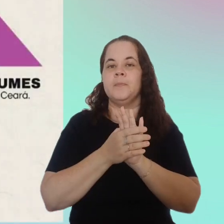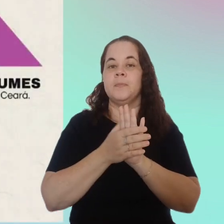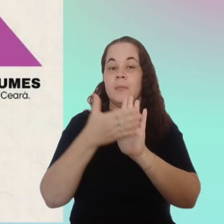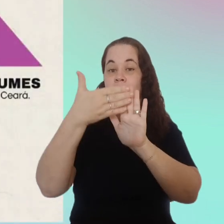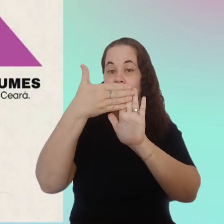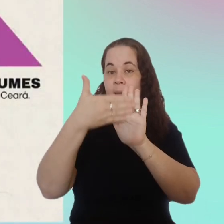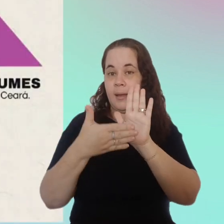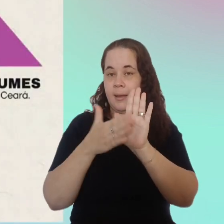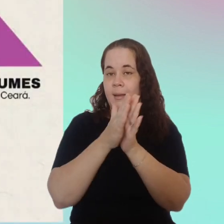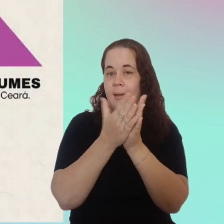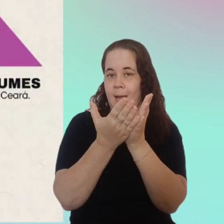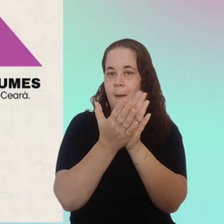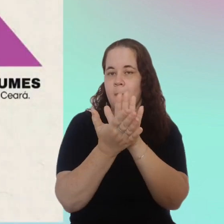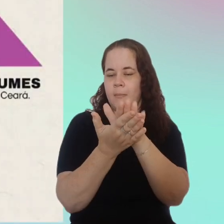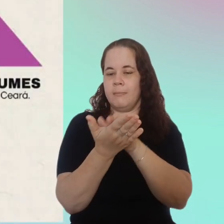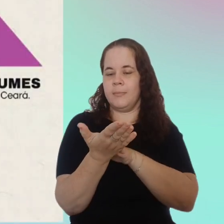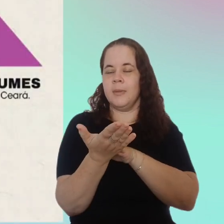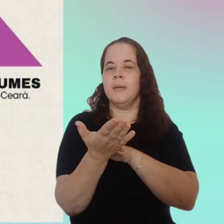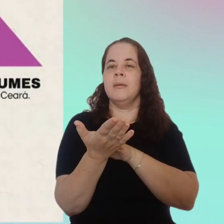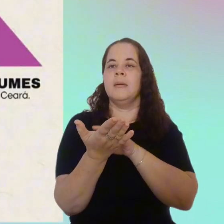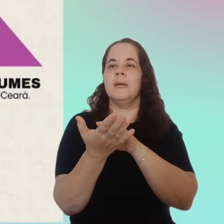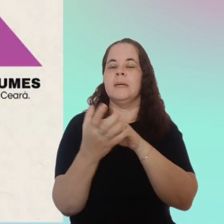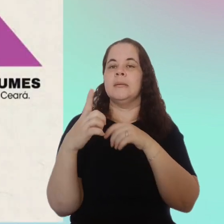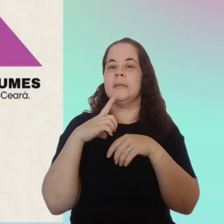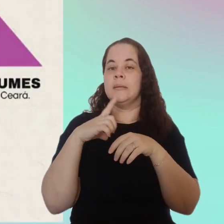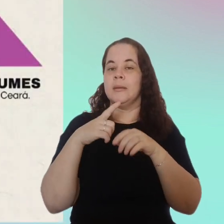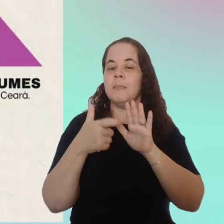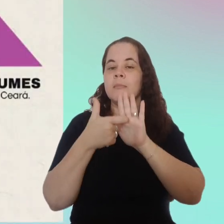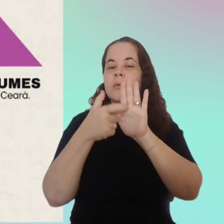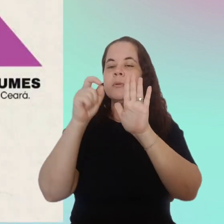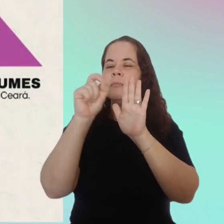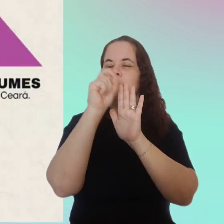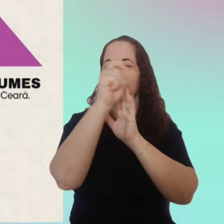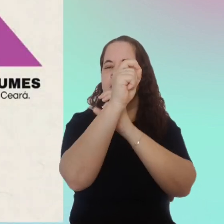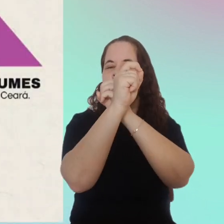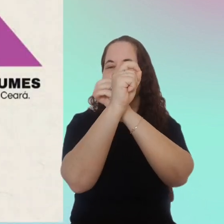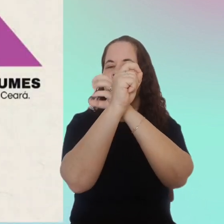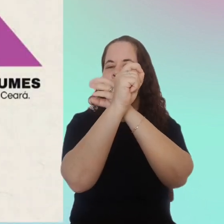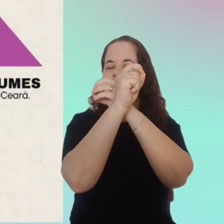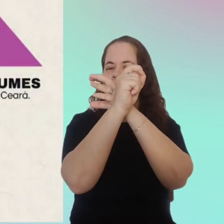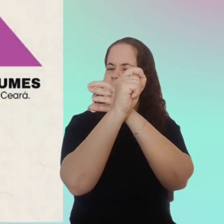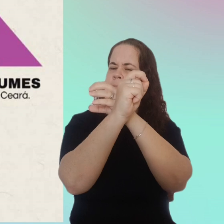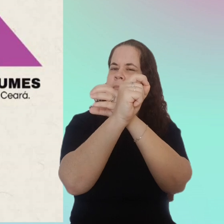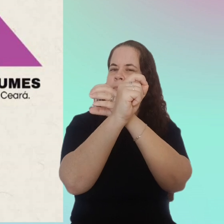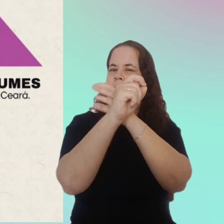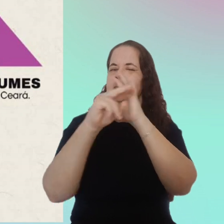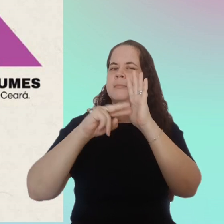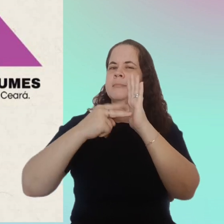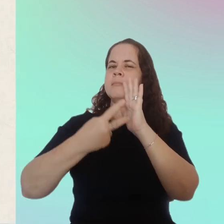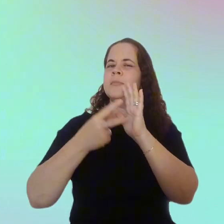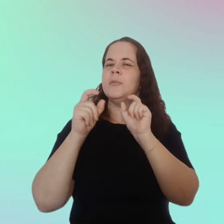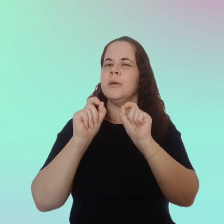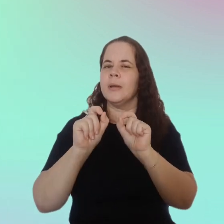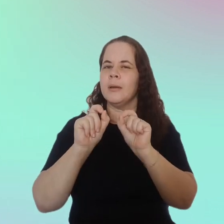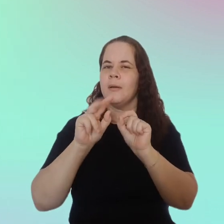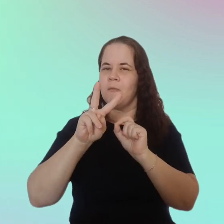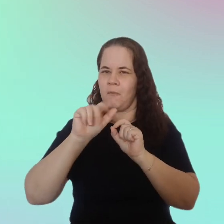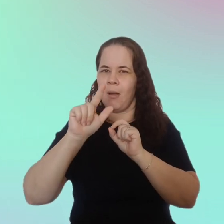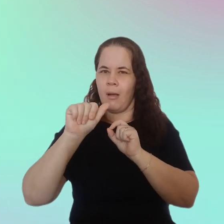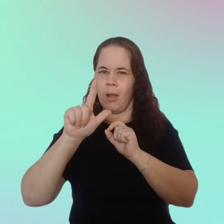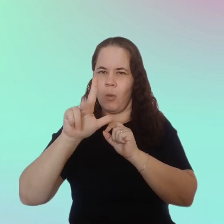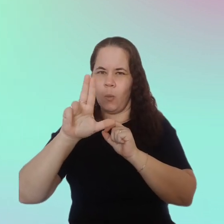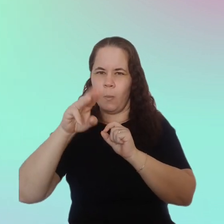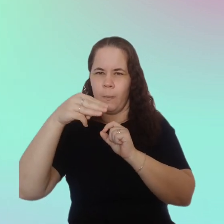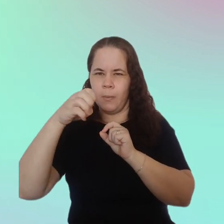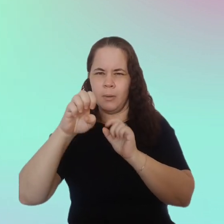livro Claro. tem uma referência dos vagalumes. O vagalume ele é um inseto que ele